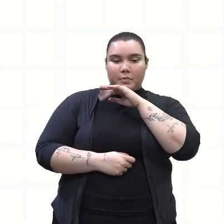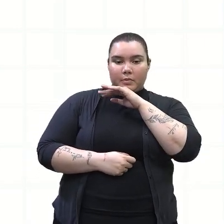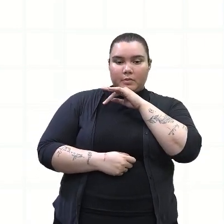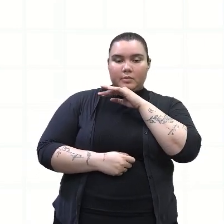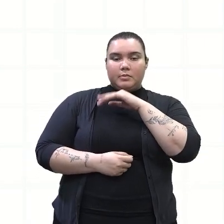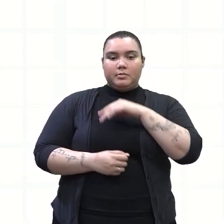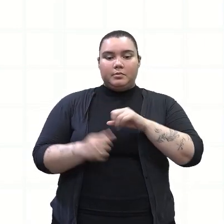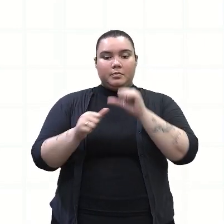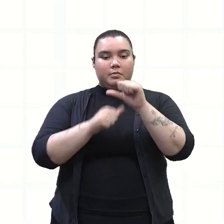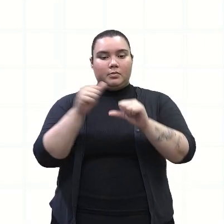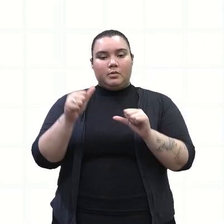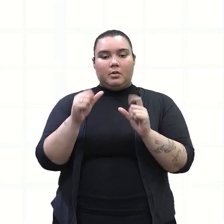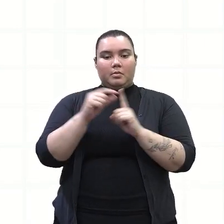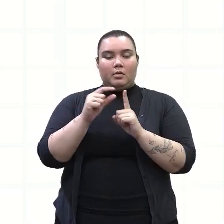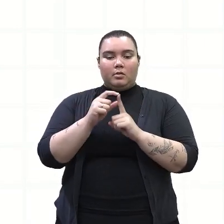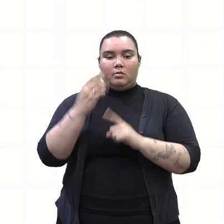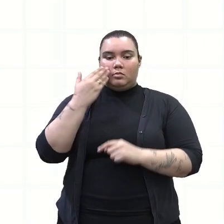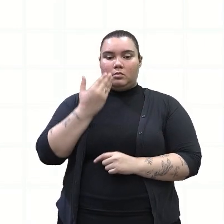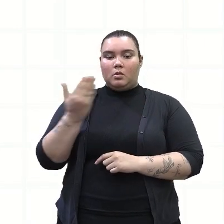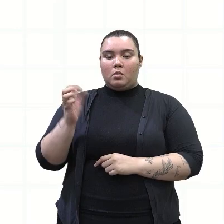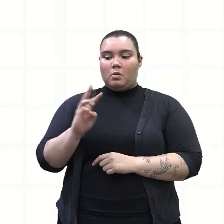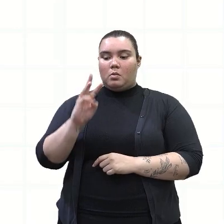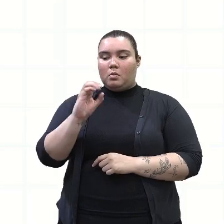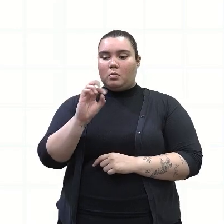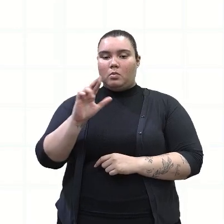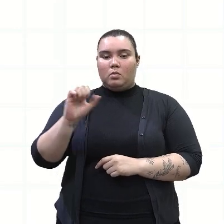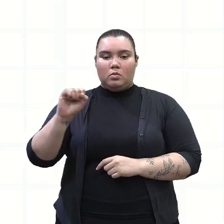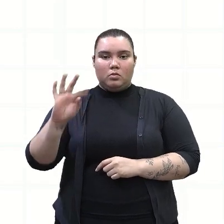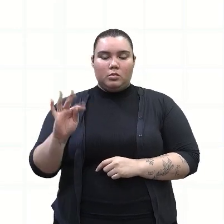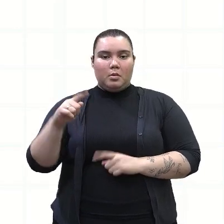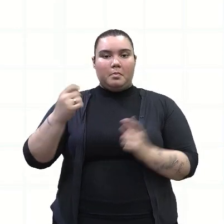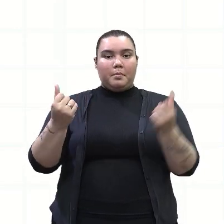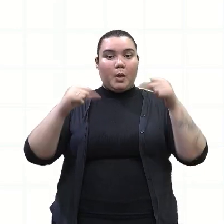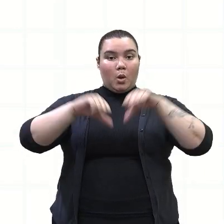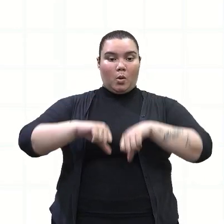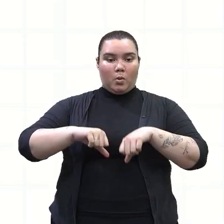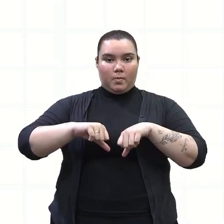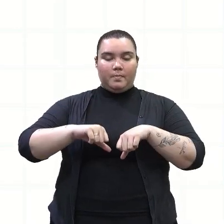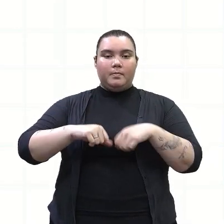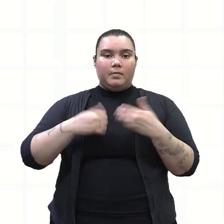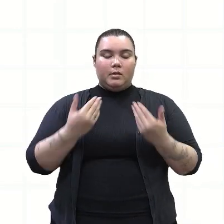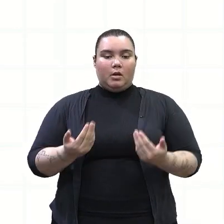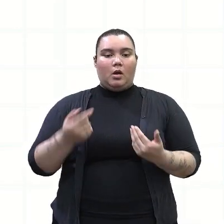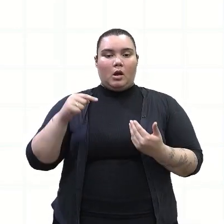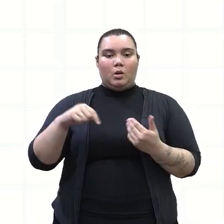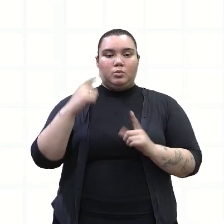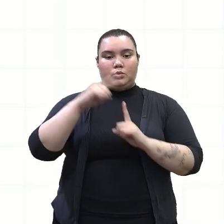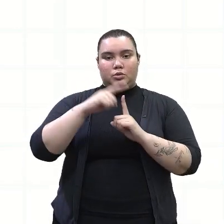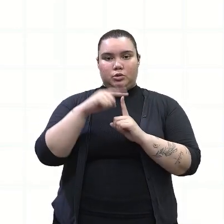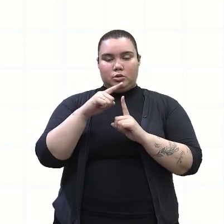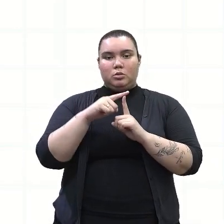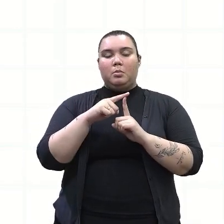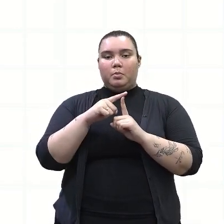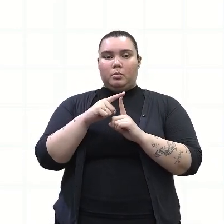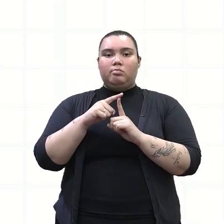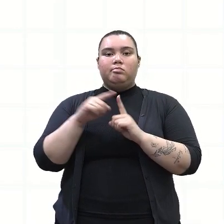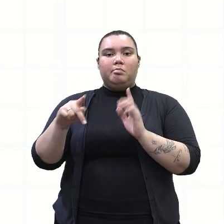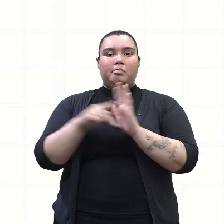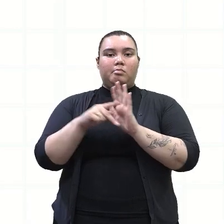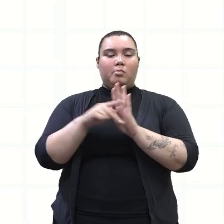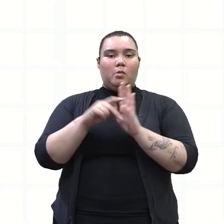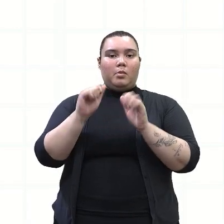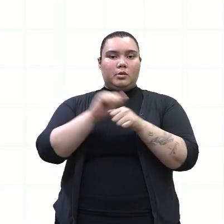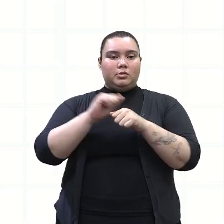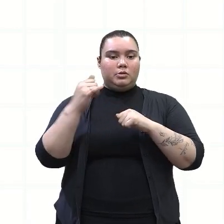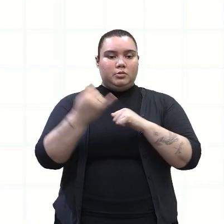the worst. Então, the worst, o pior. Então, essas são as formas do superlativo para esses dois adjetivos aí,